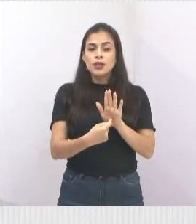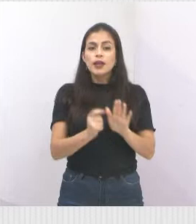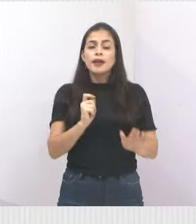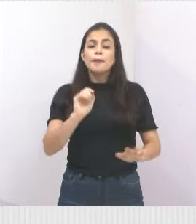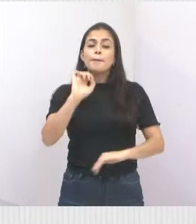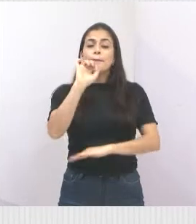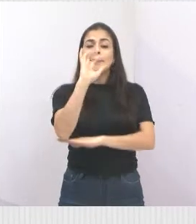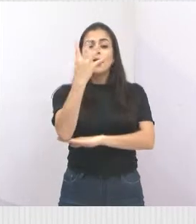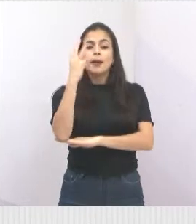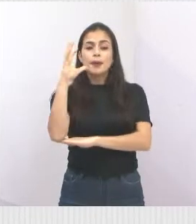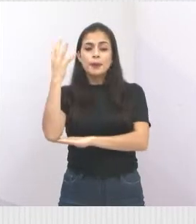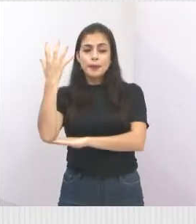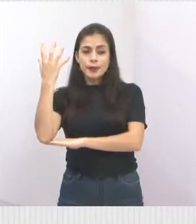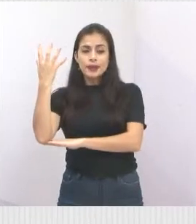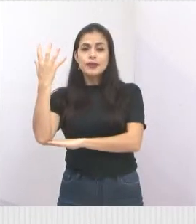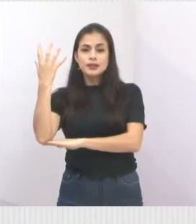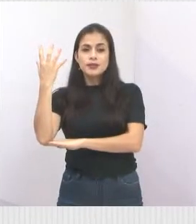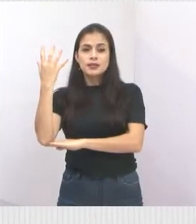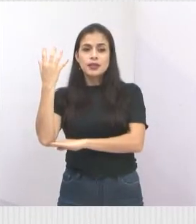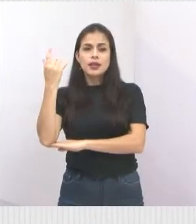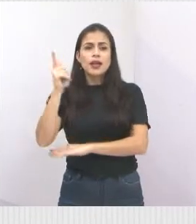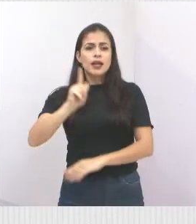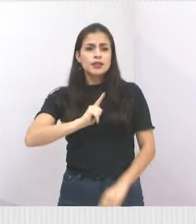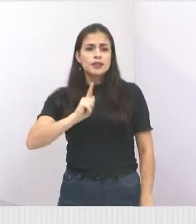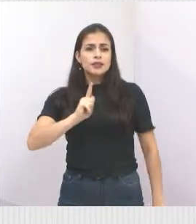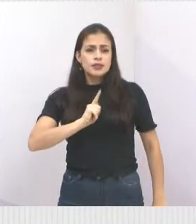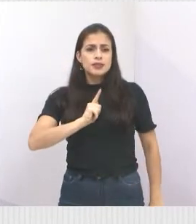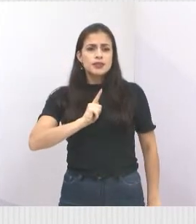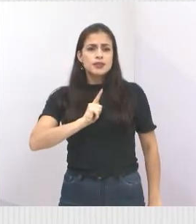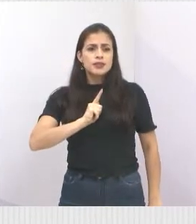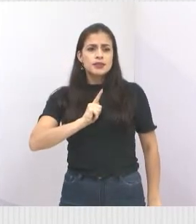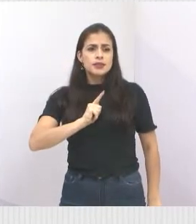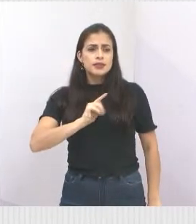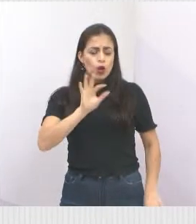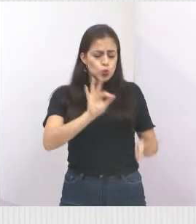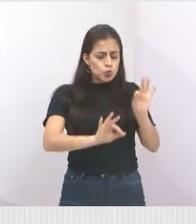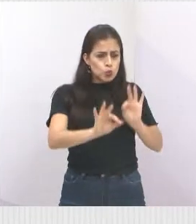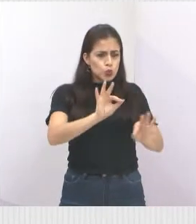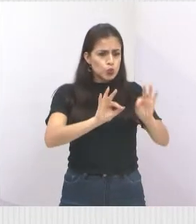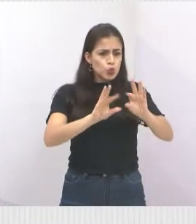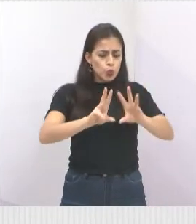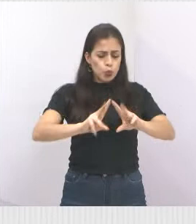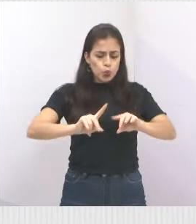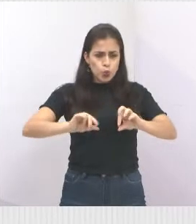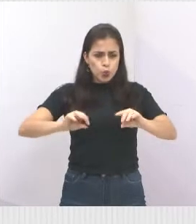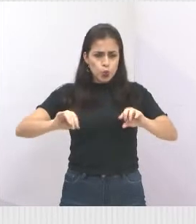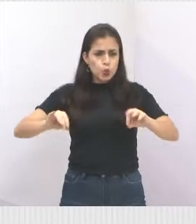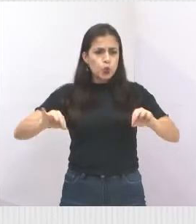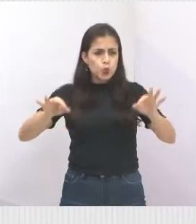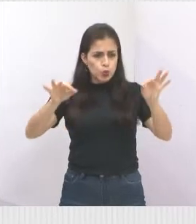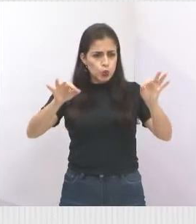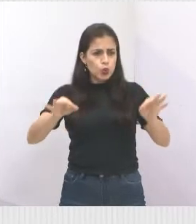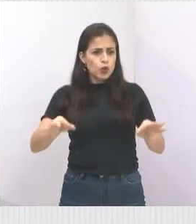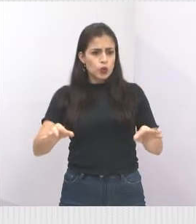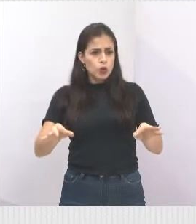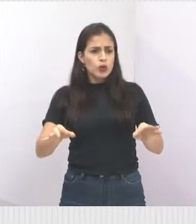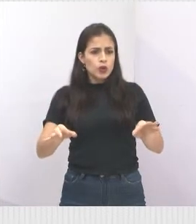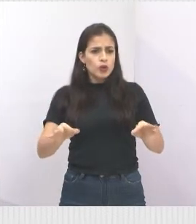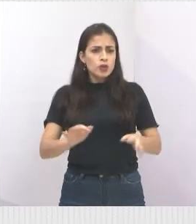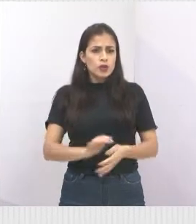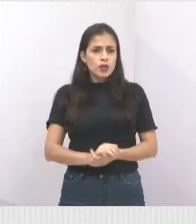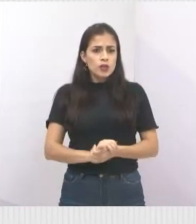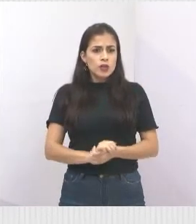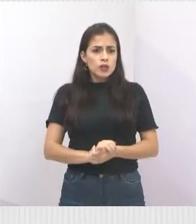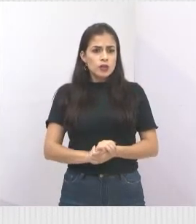ambiente é para gente ter o tratamento de solo adequado eu não quis colocar a palavra